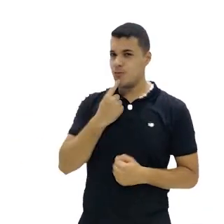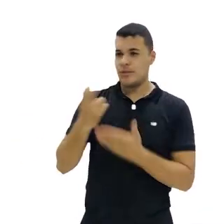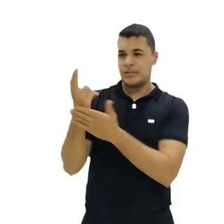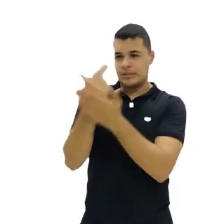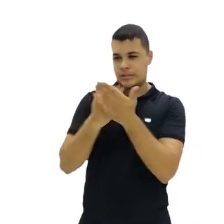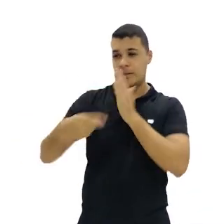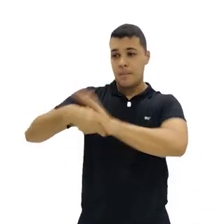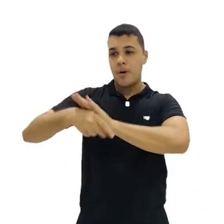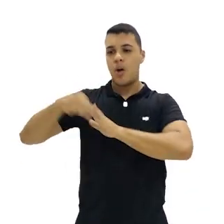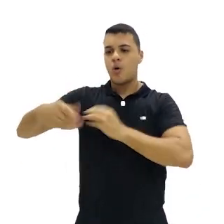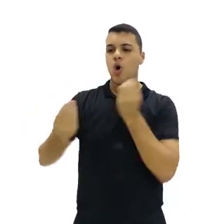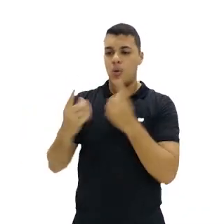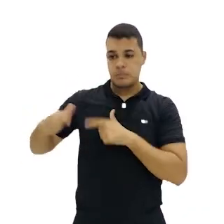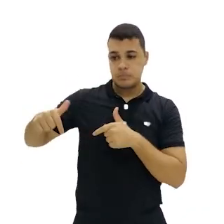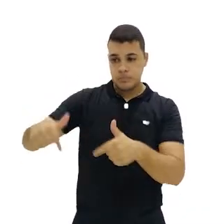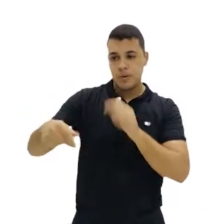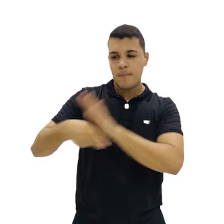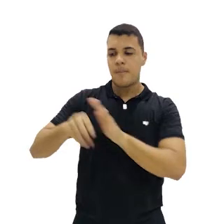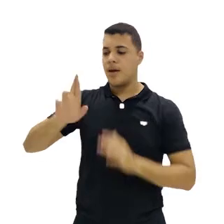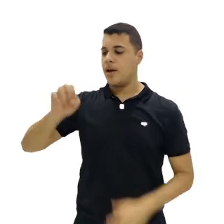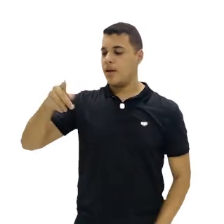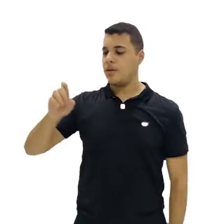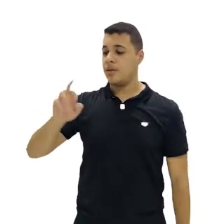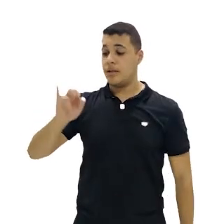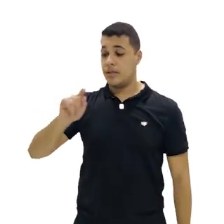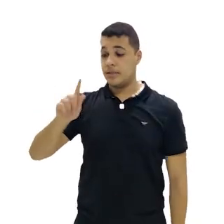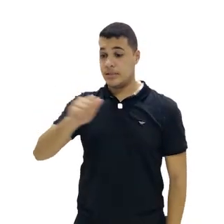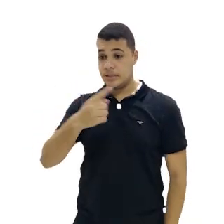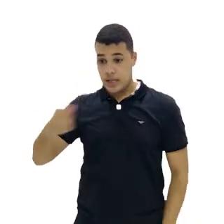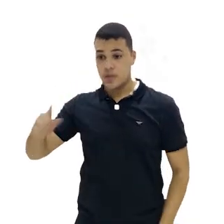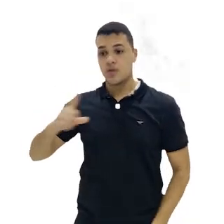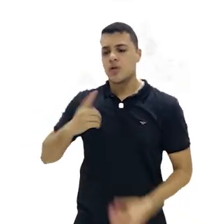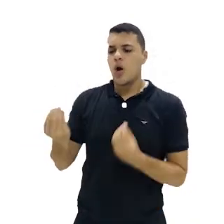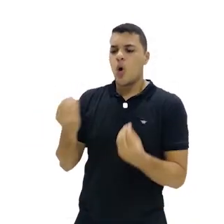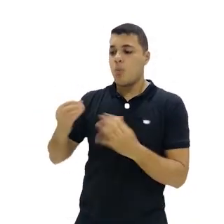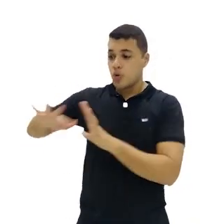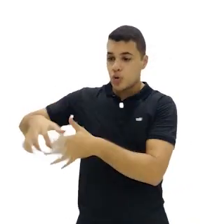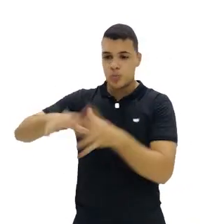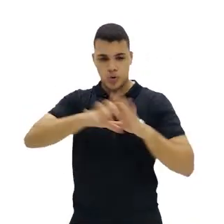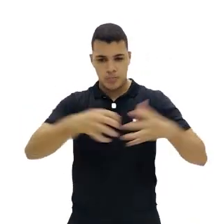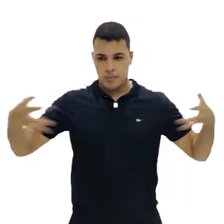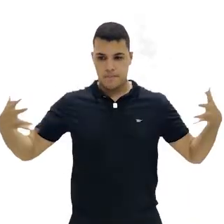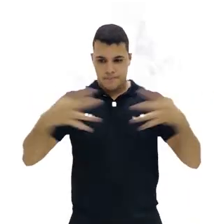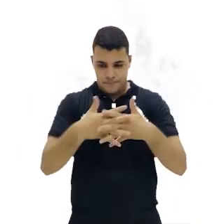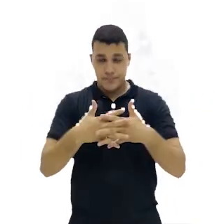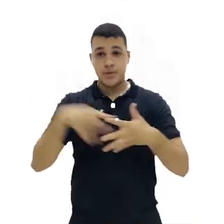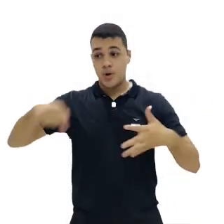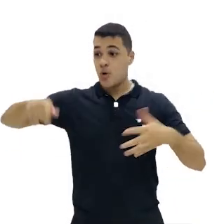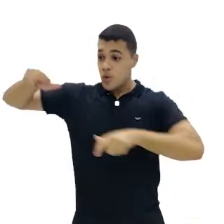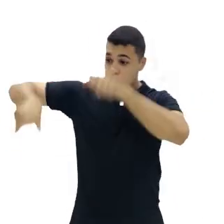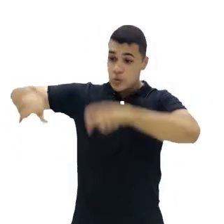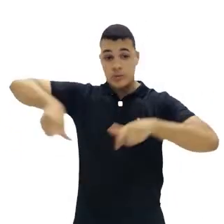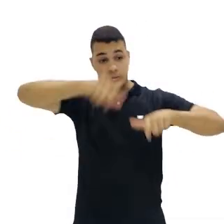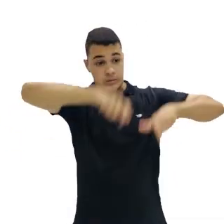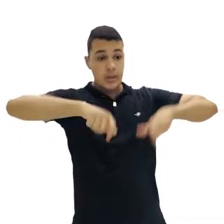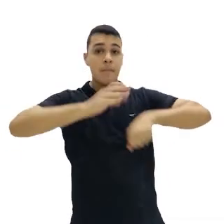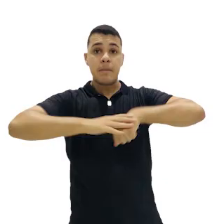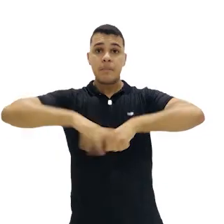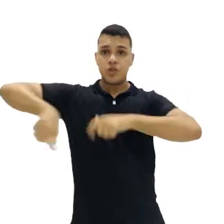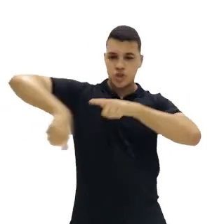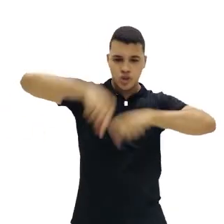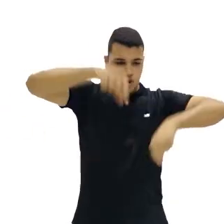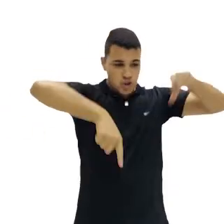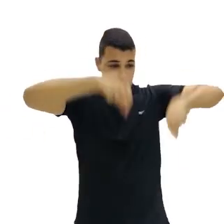grupos paralelos, em que os participantes são sorteados para o tratamento A ou para o tratamento B. Ambos grupos